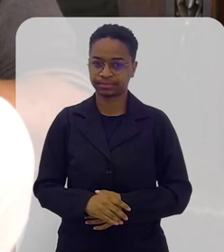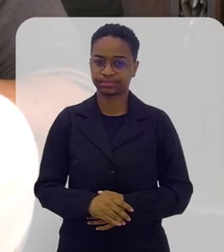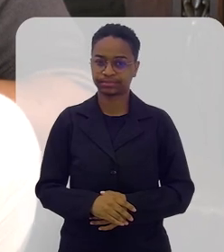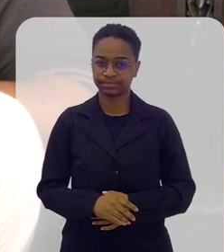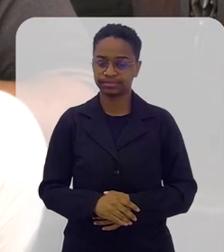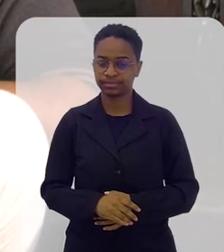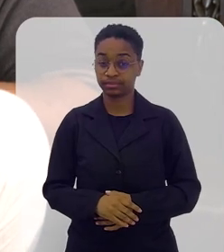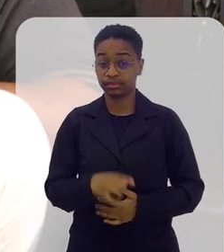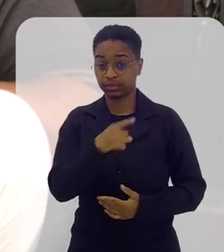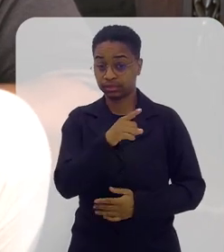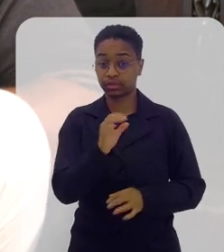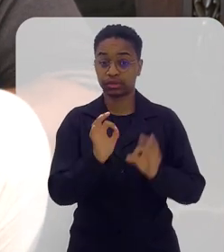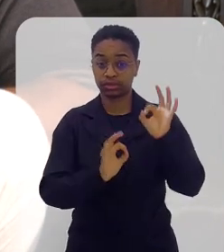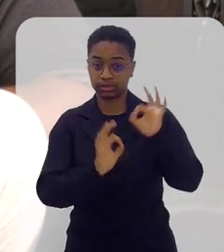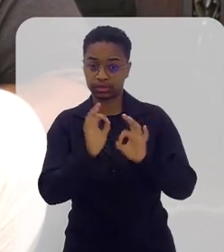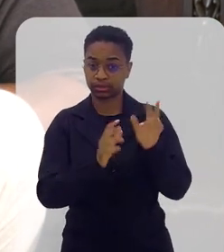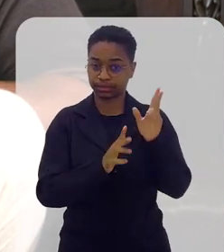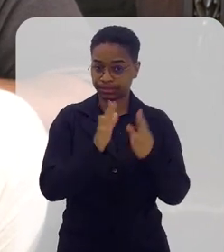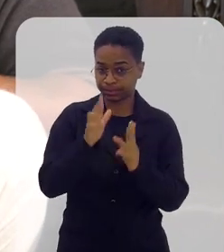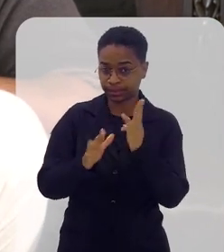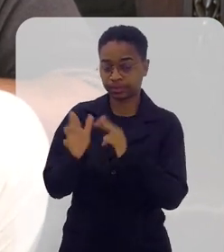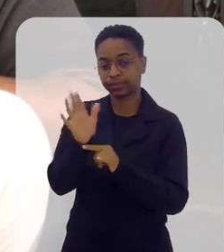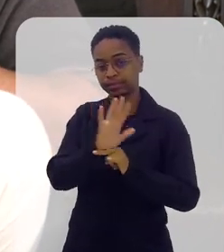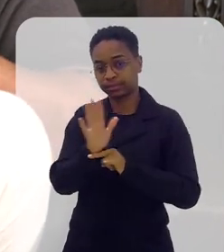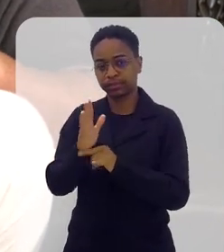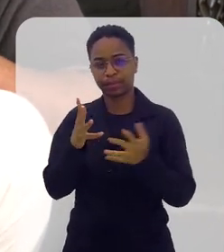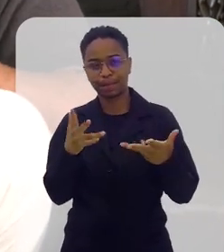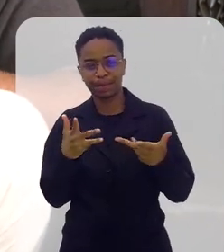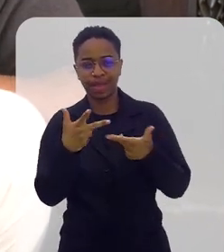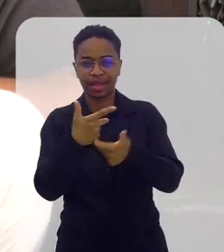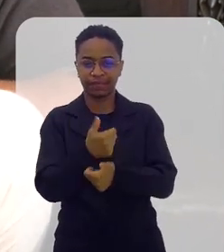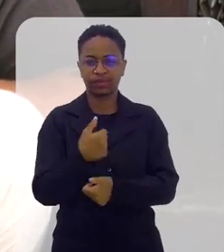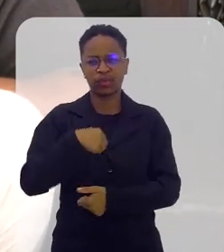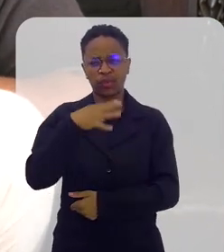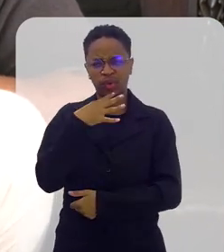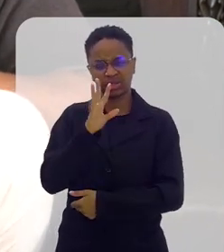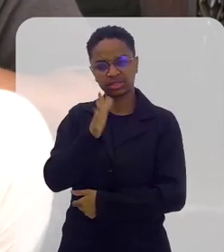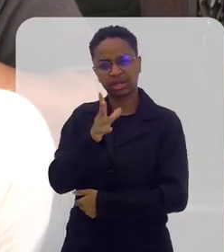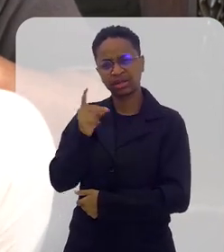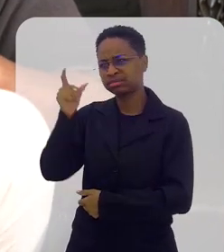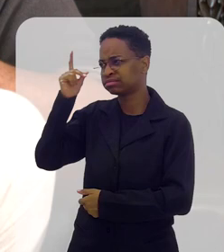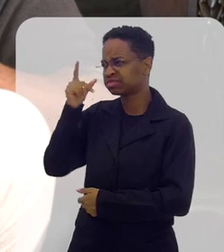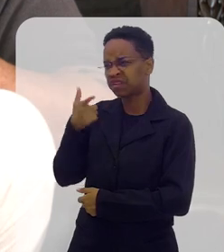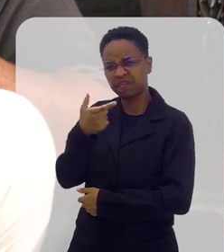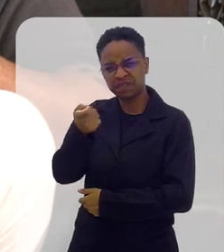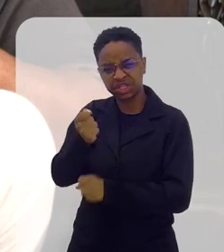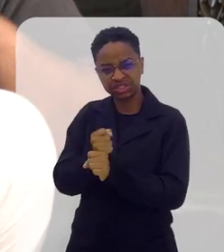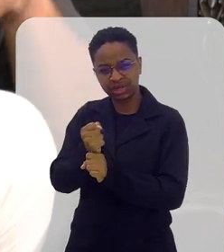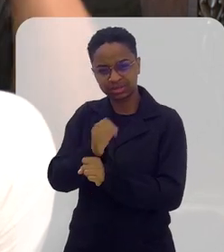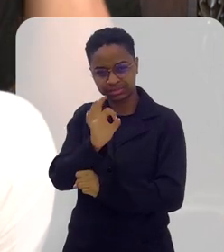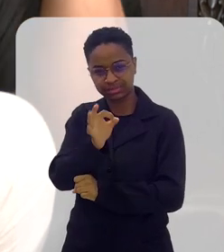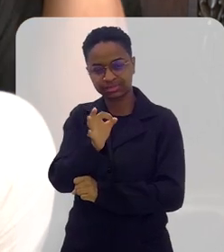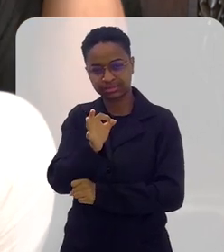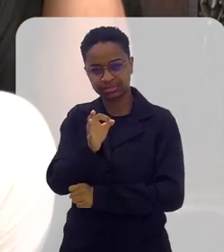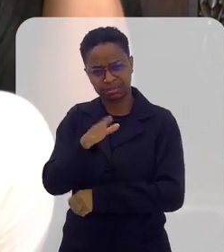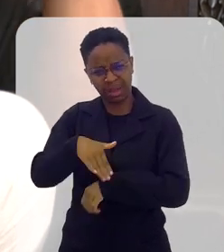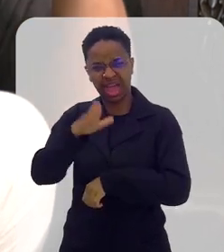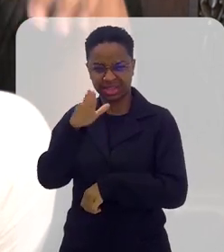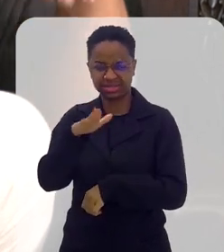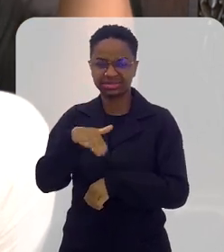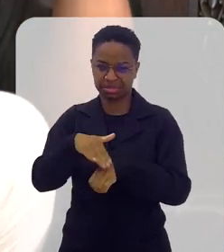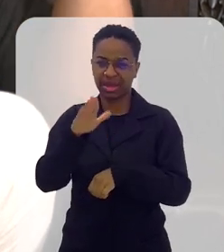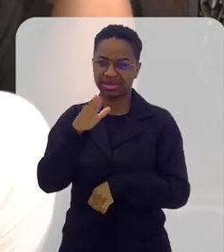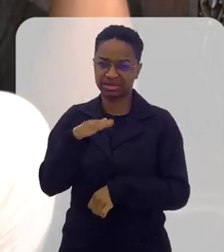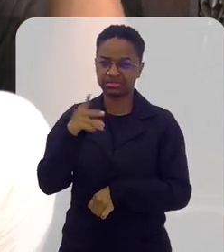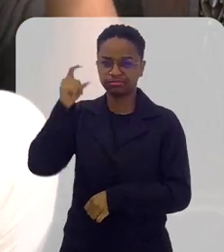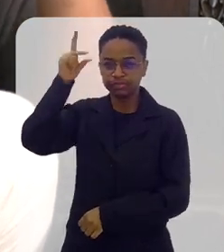DG é o nosso diretor de corte, cara maravilhoso. Conheço DG há quantos anos você, DG? 20 anos? Nós somos lá, mais do que isso, né? Somos um tempo